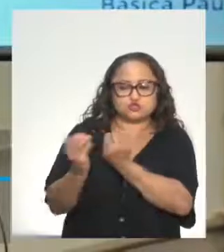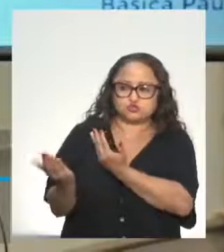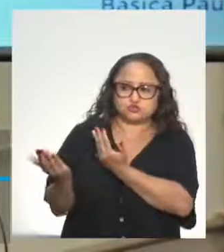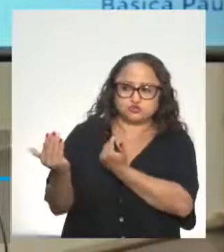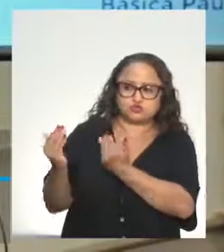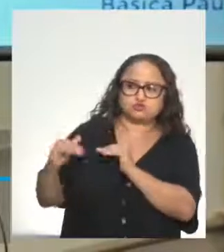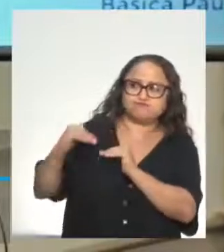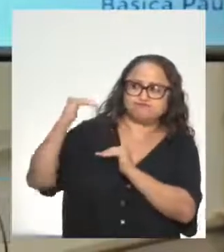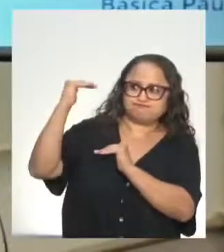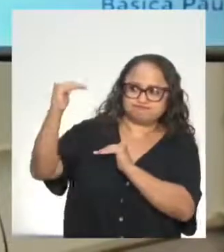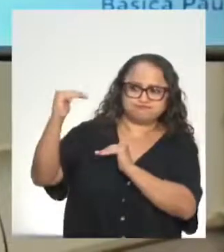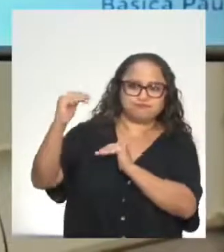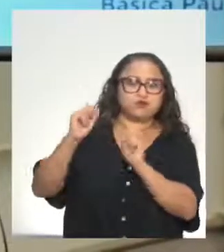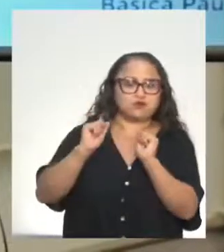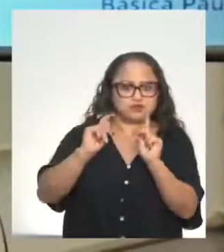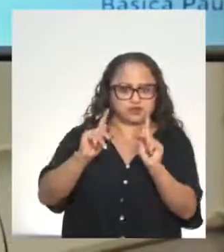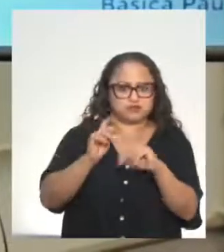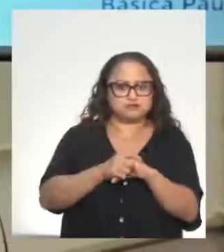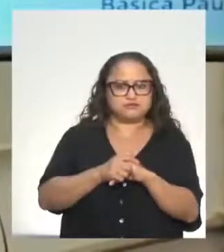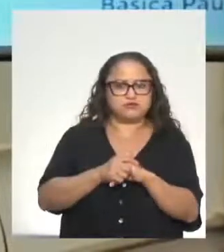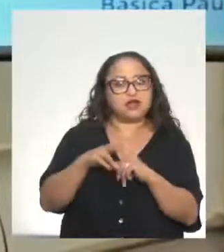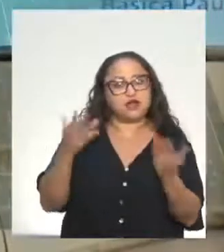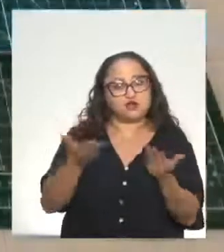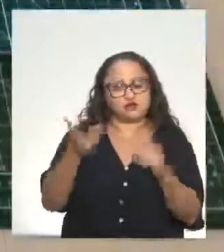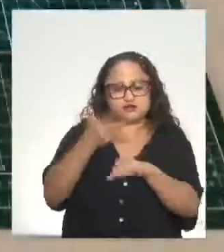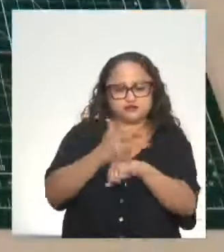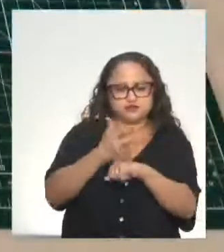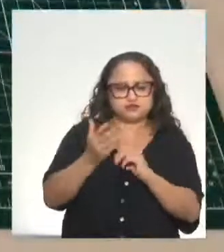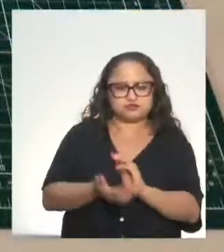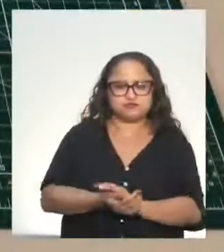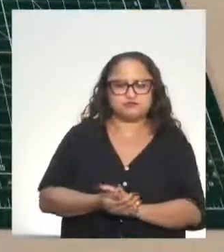exibir o vídeo do kirigami.